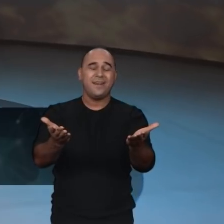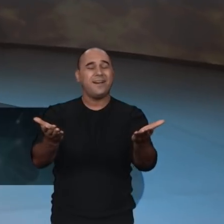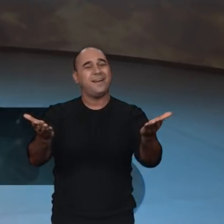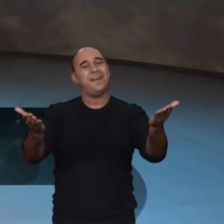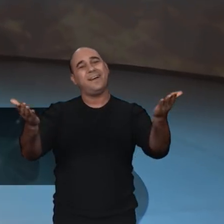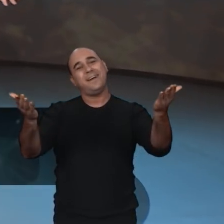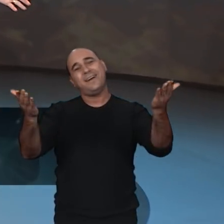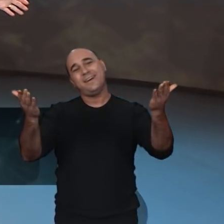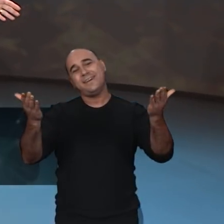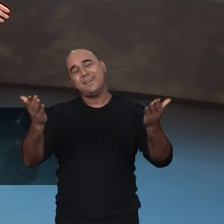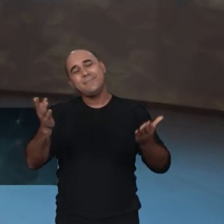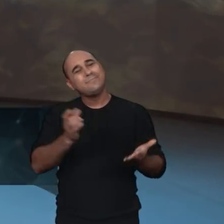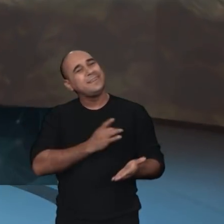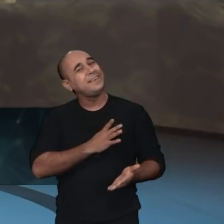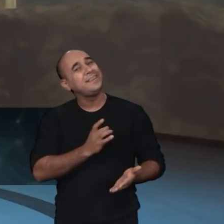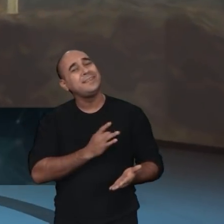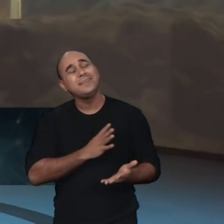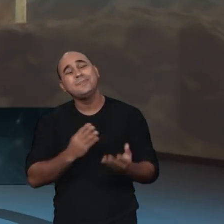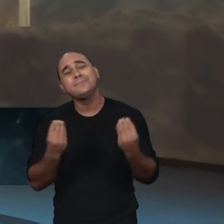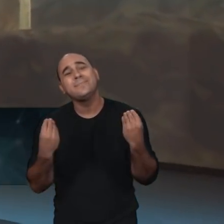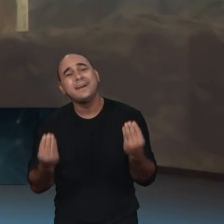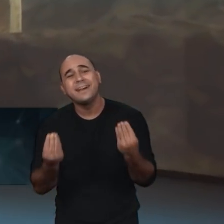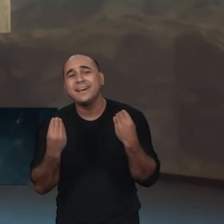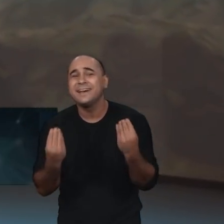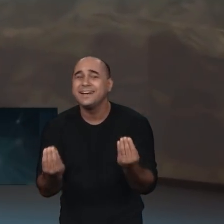Hoje não